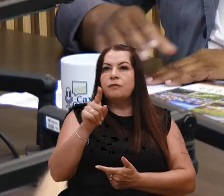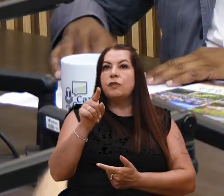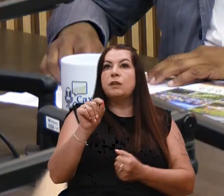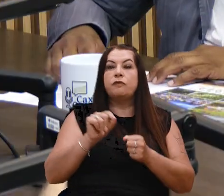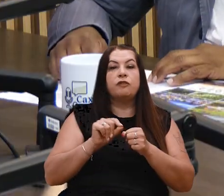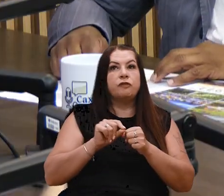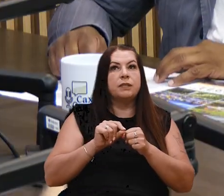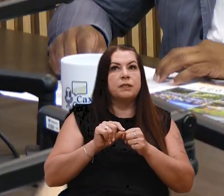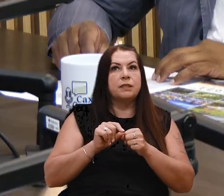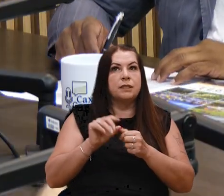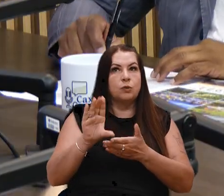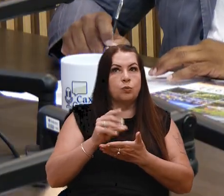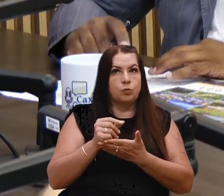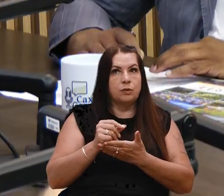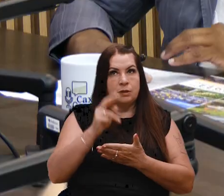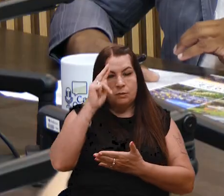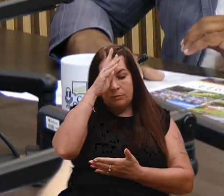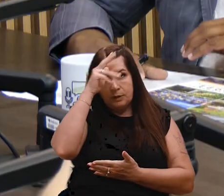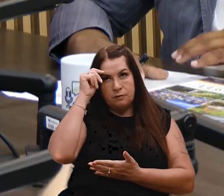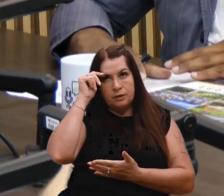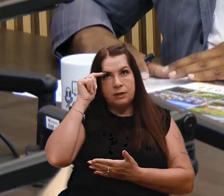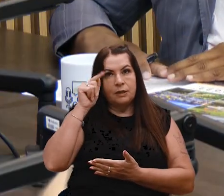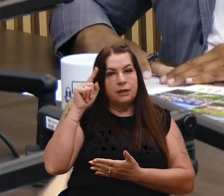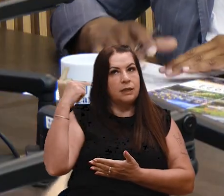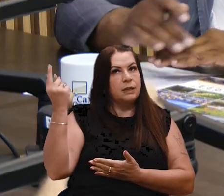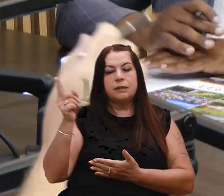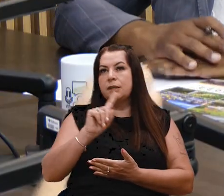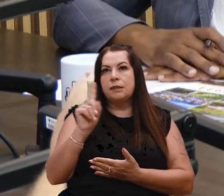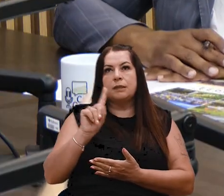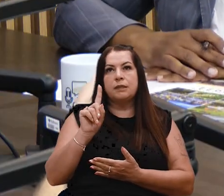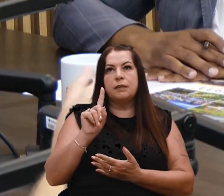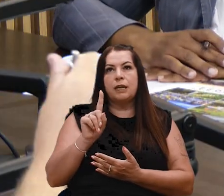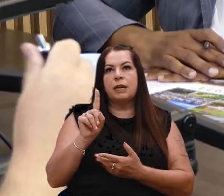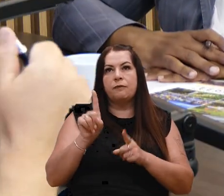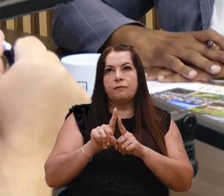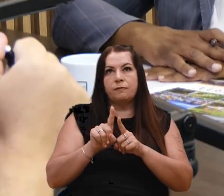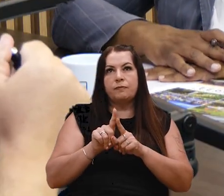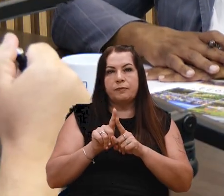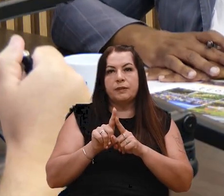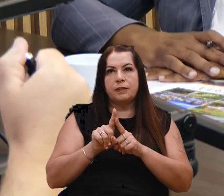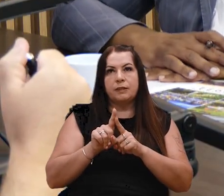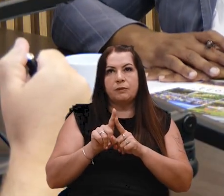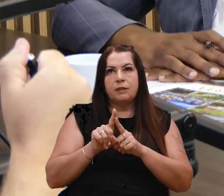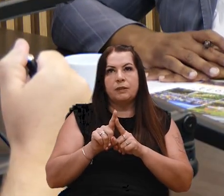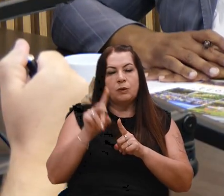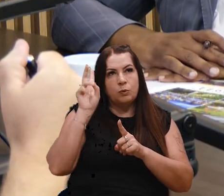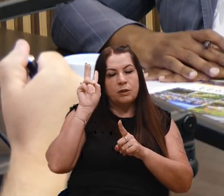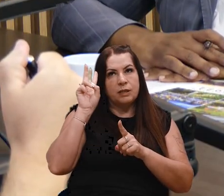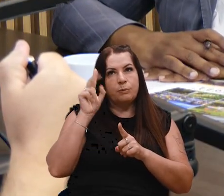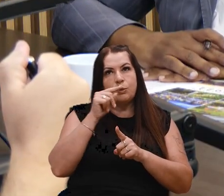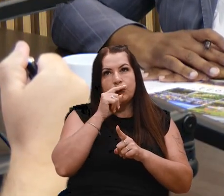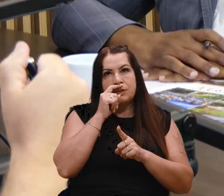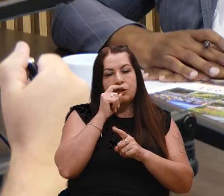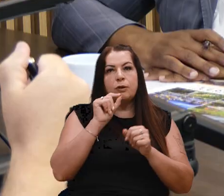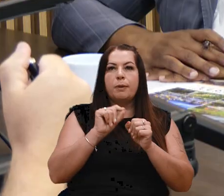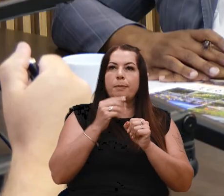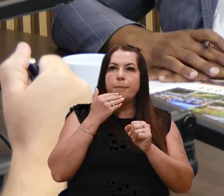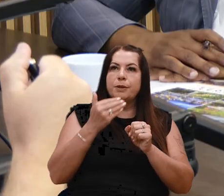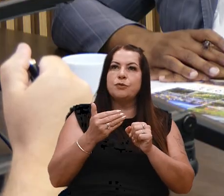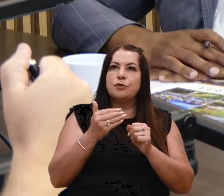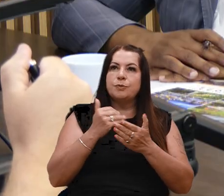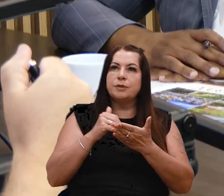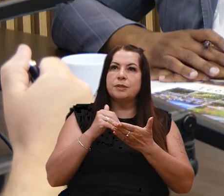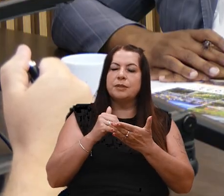feito com recursos da prefeitura. Isso, eu era secretário de planejamento do governo Sartori. Eu lembro muito bem que o Sartori pediu, como secretário, que